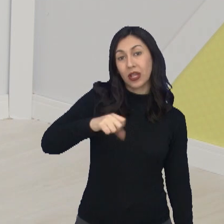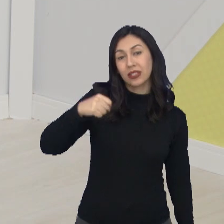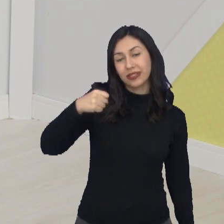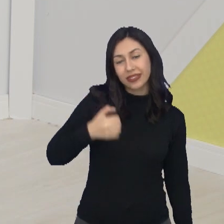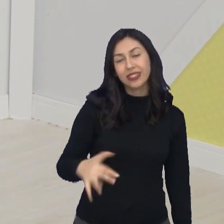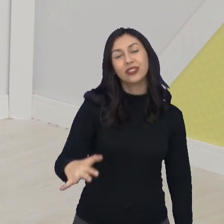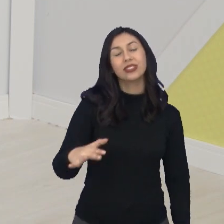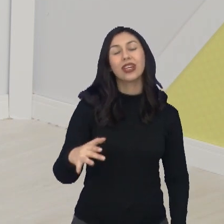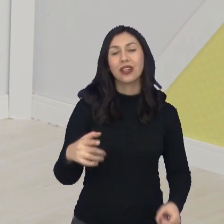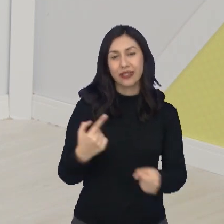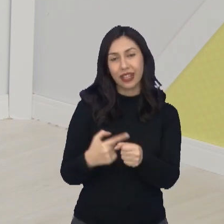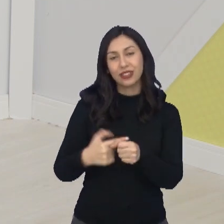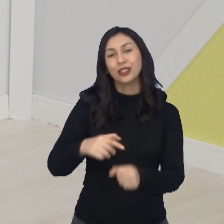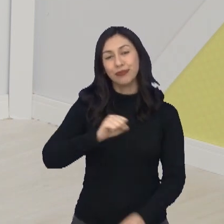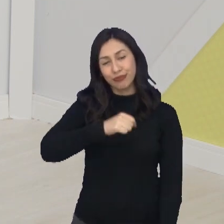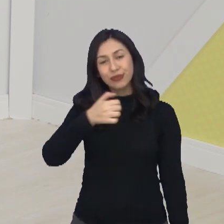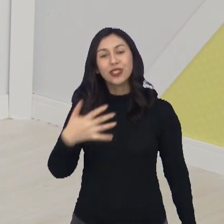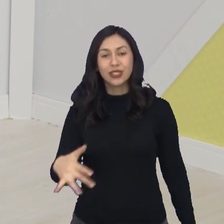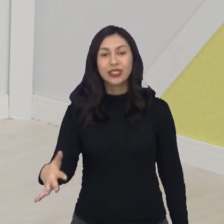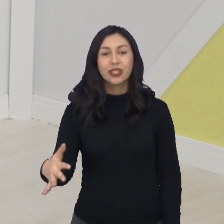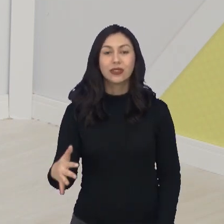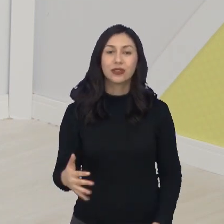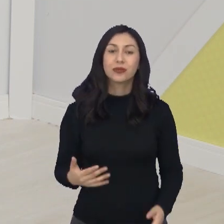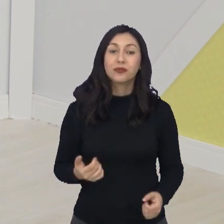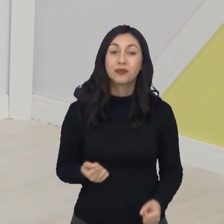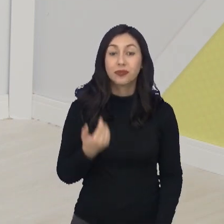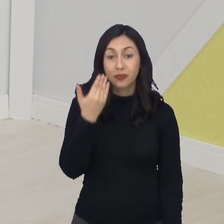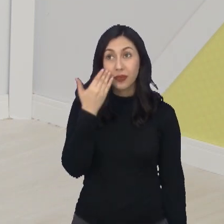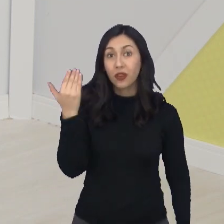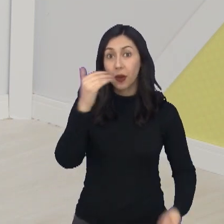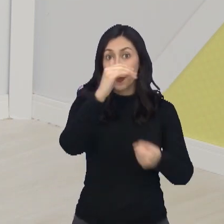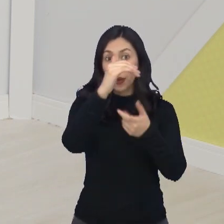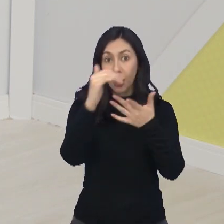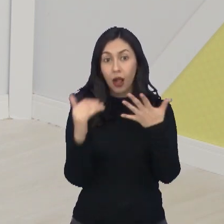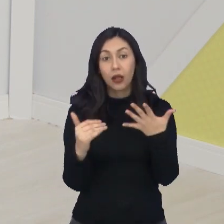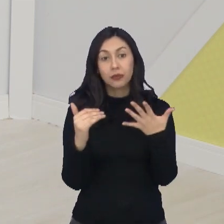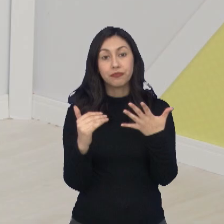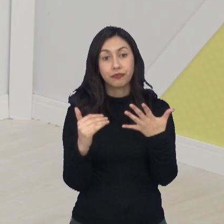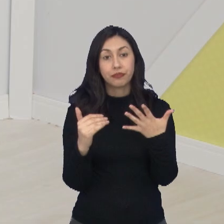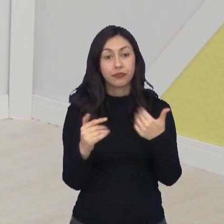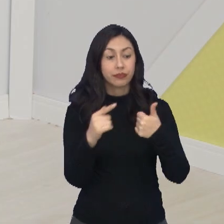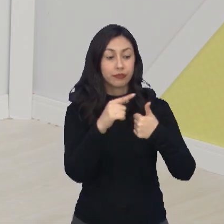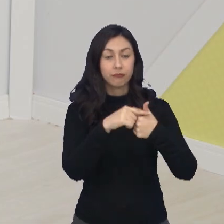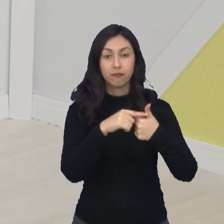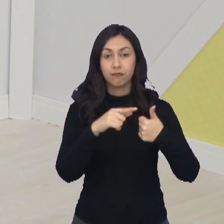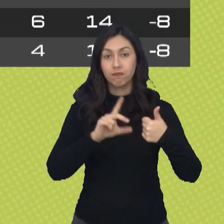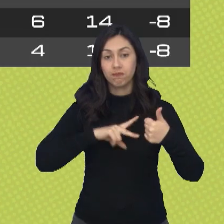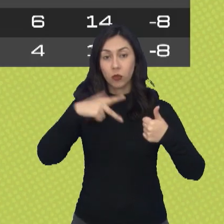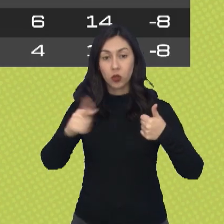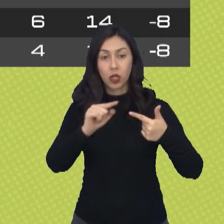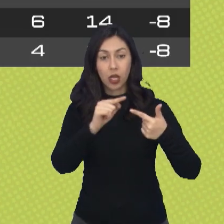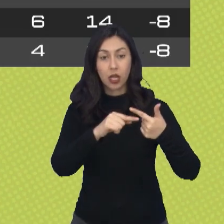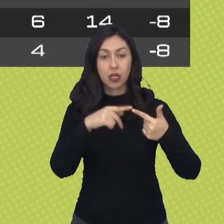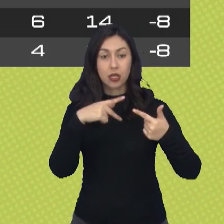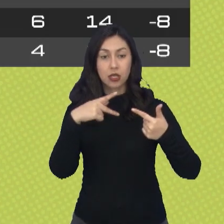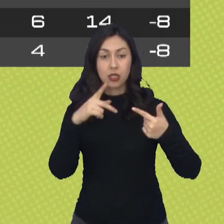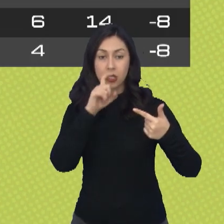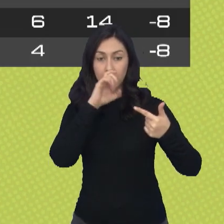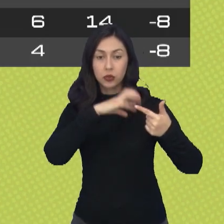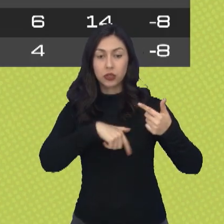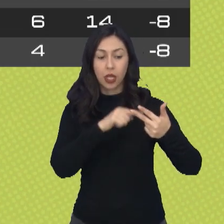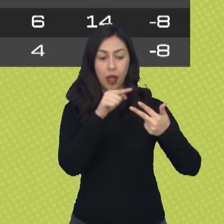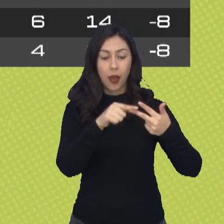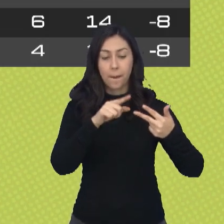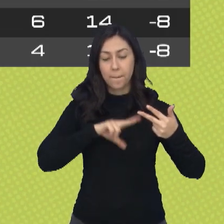do grupo 3, o grupo do São José. Classificação do grupo. Coloca pra gente o Matheus. Olha lá. Portuguesa líder com 20, São José em segundo com 20, Portuguesa Santista com